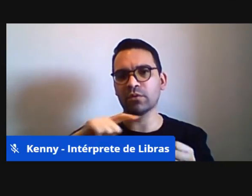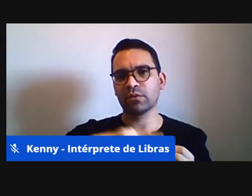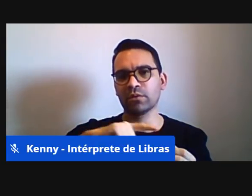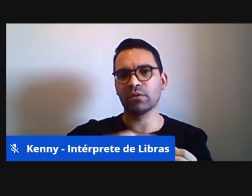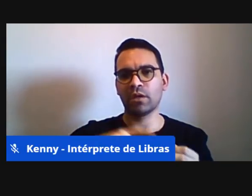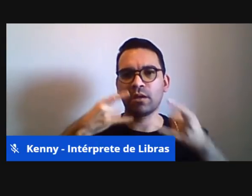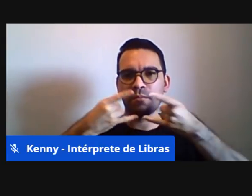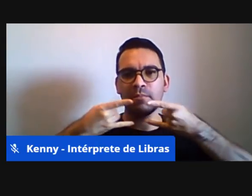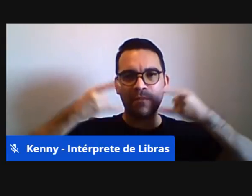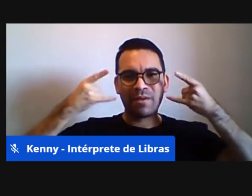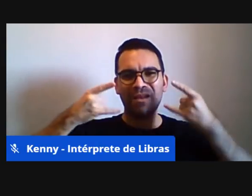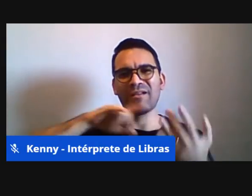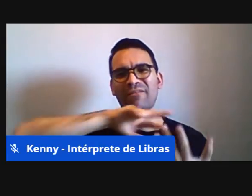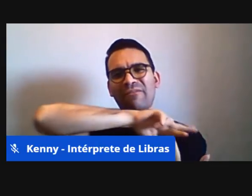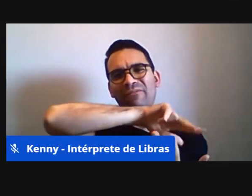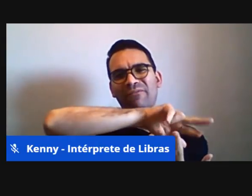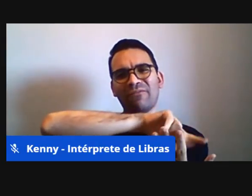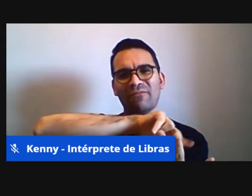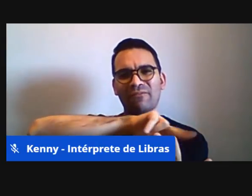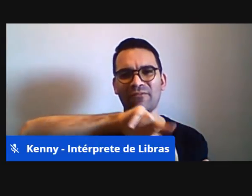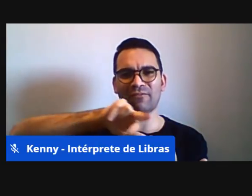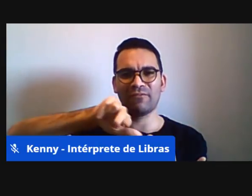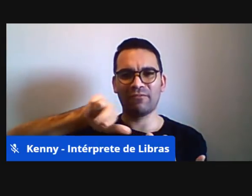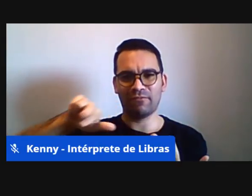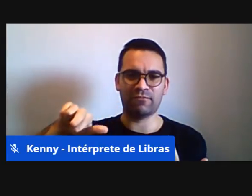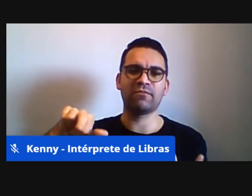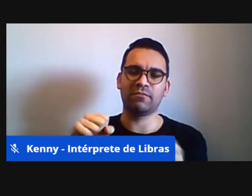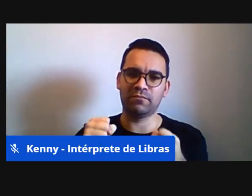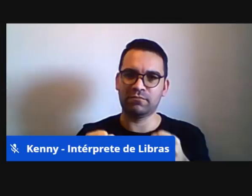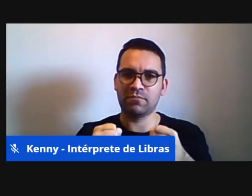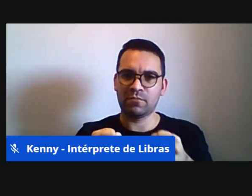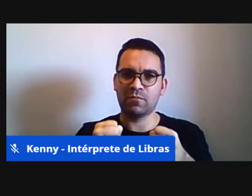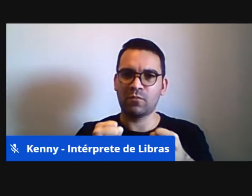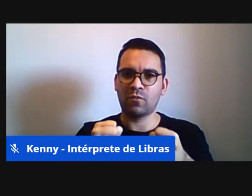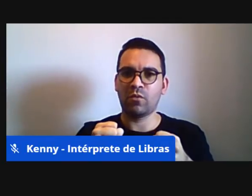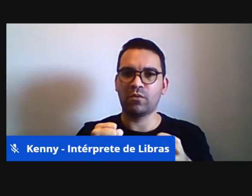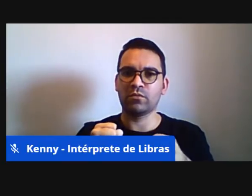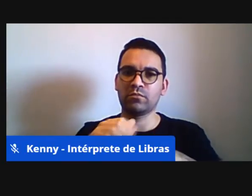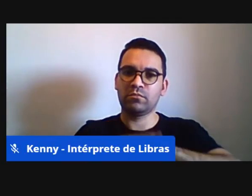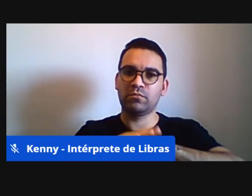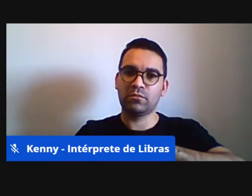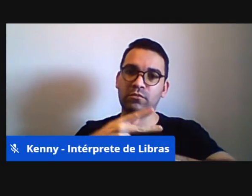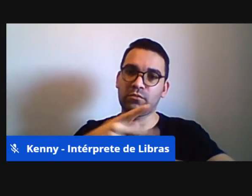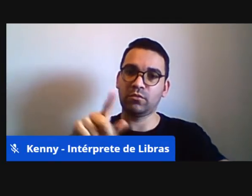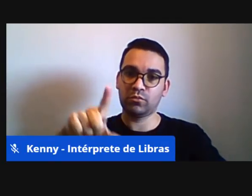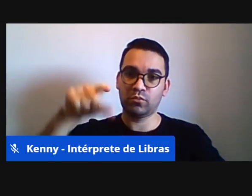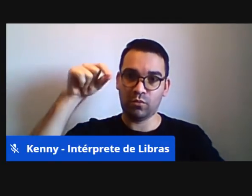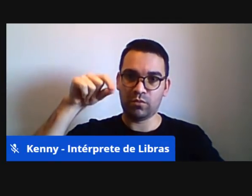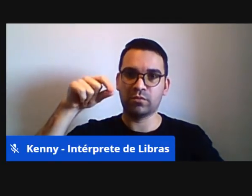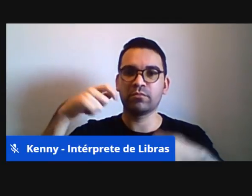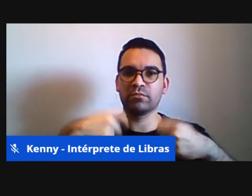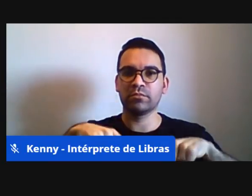mas sempre lembrar que ela também tem que estar bem ajustada ao rosto. A parte do ajuste é a parte mais importante.